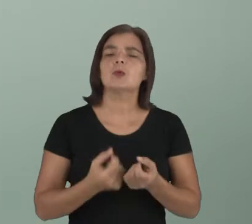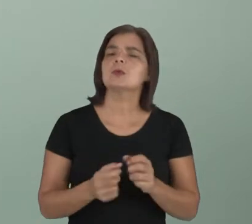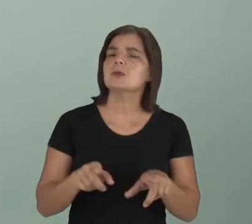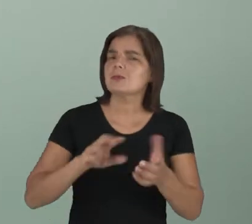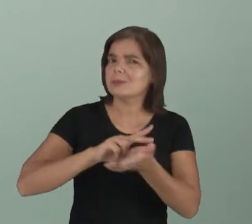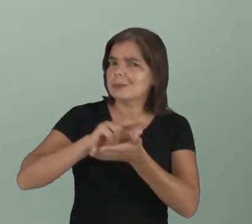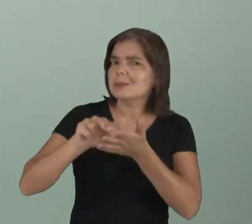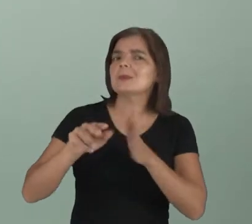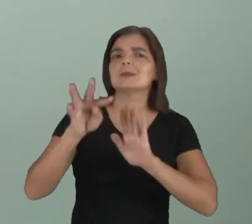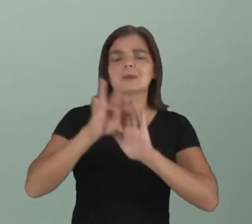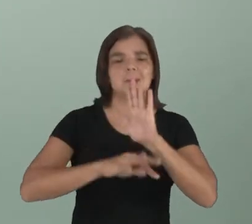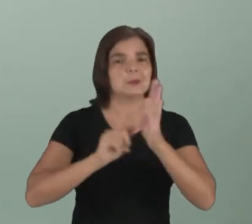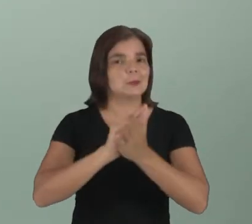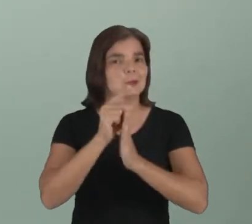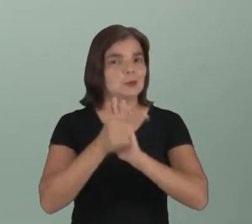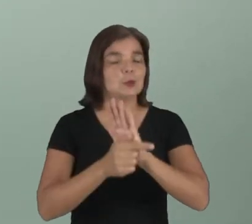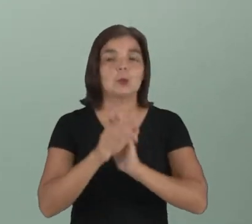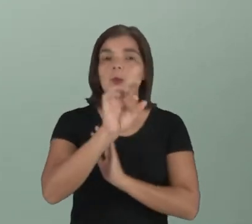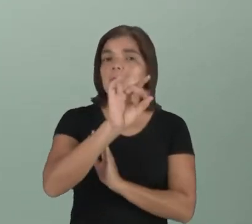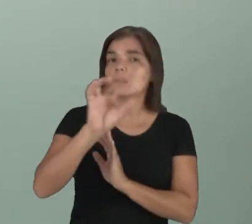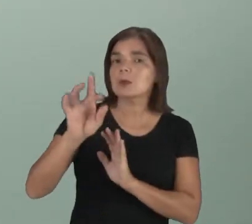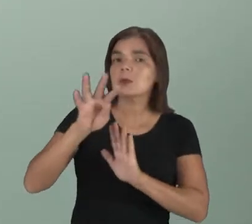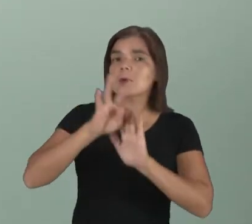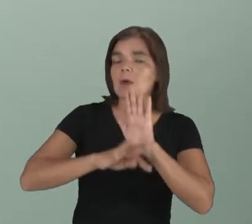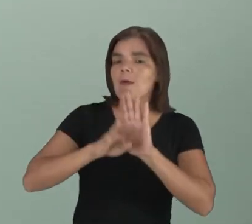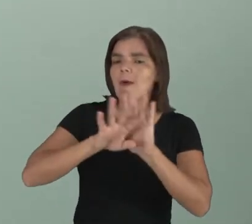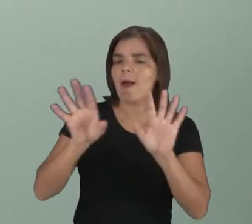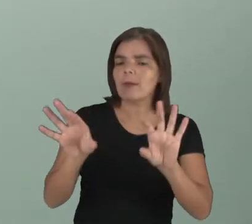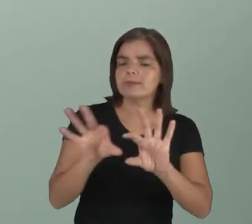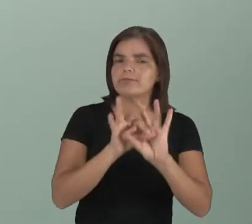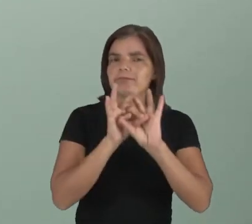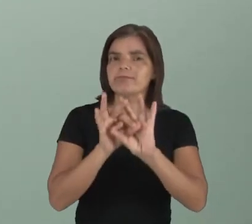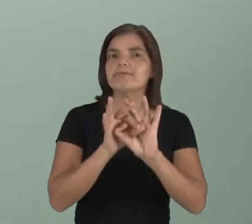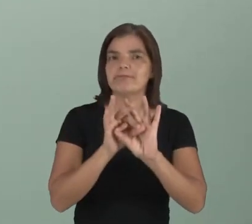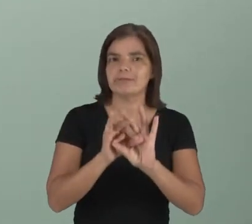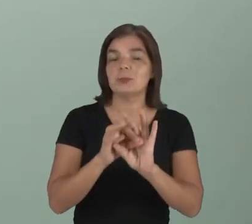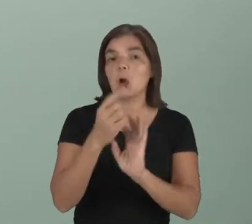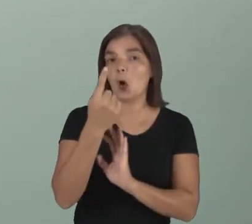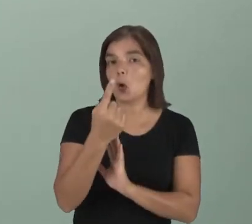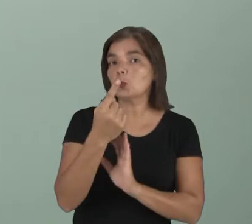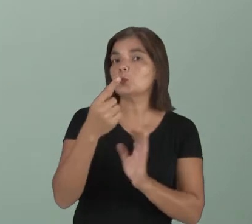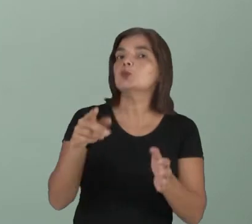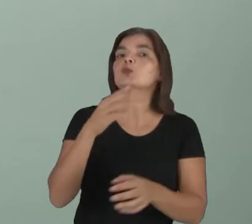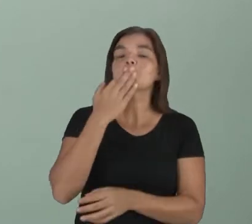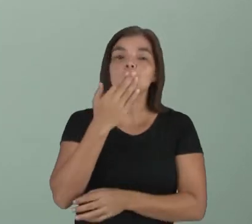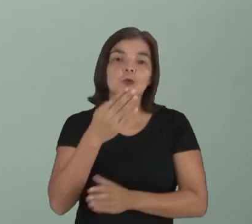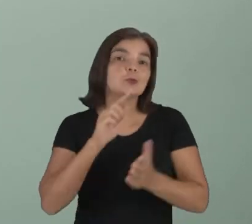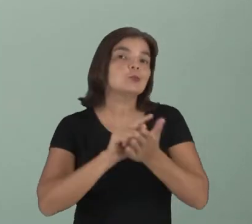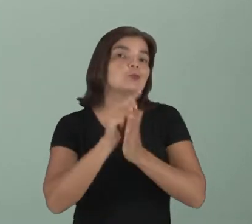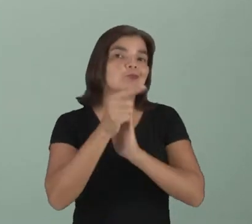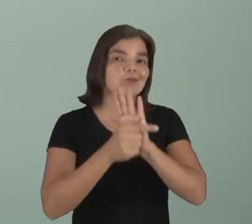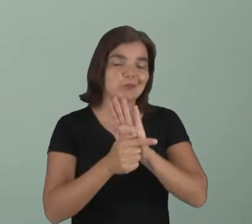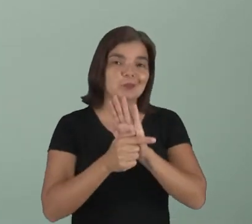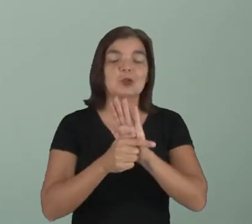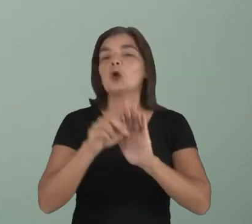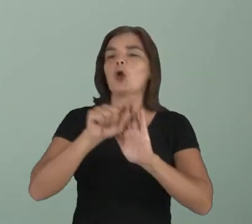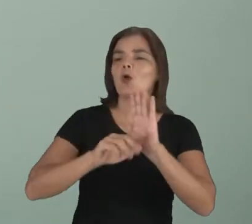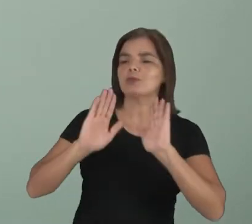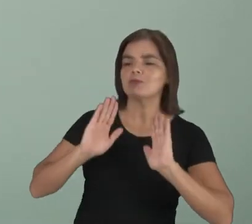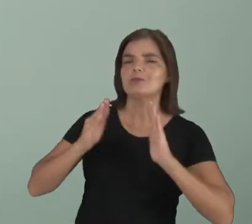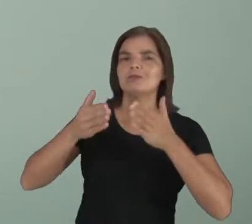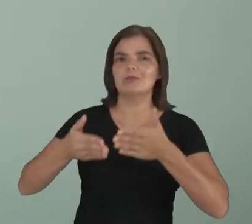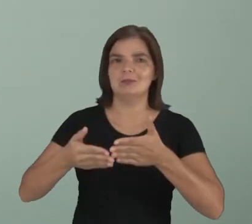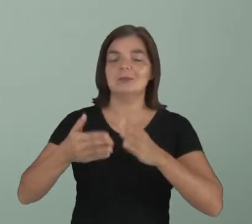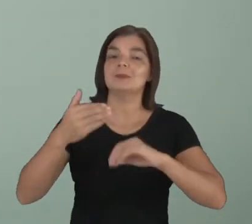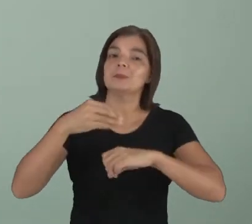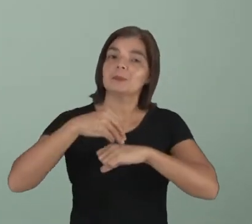gêneros textuais e cada texto é encaixado em um gênero textual de acordo com o foco daquilo